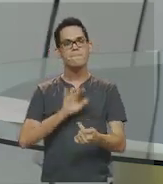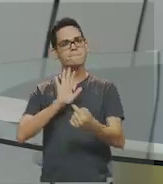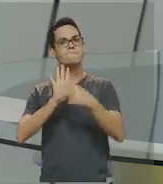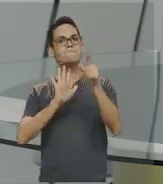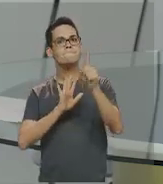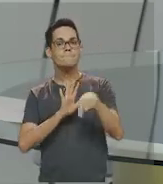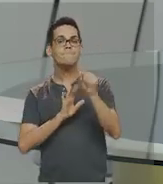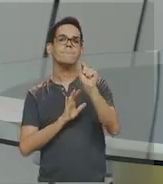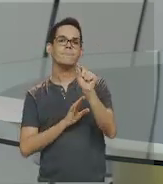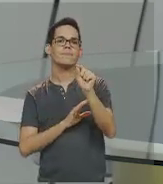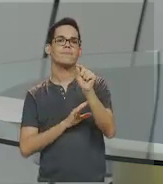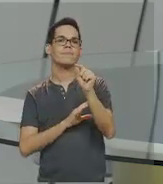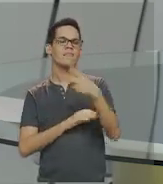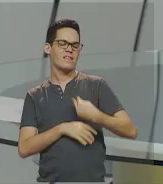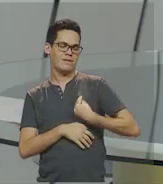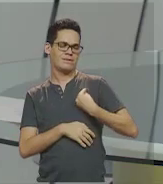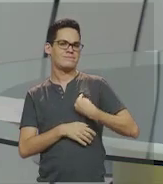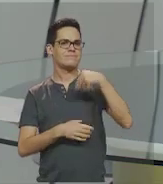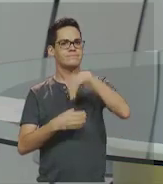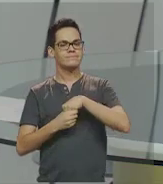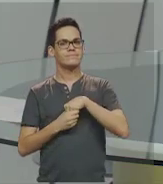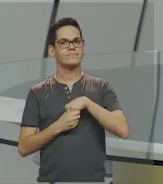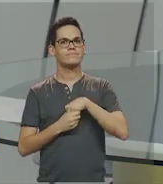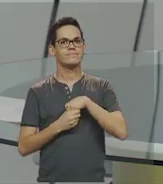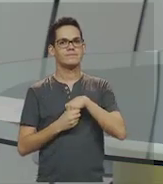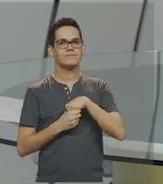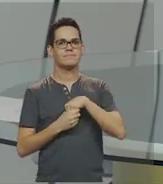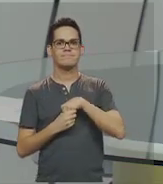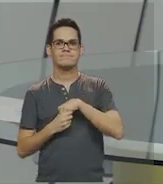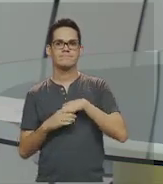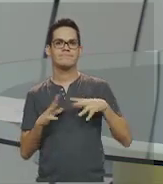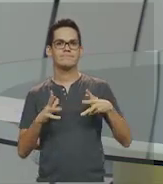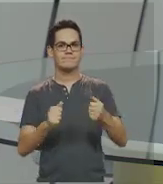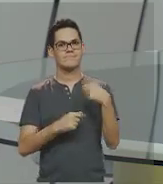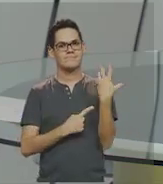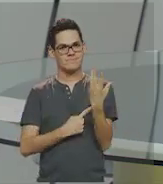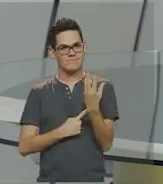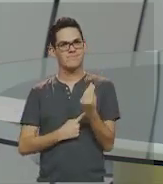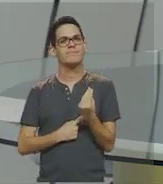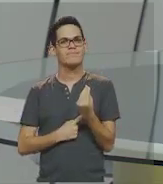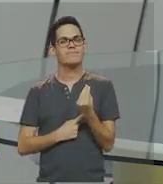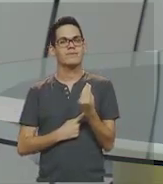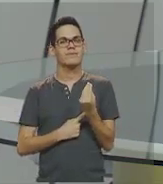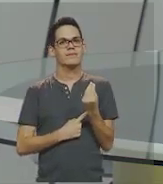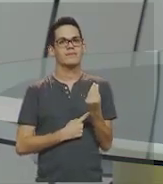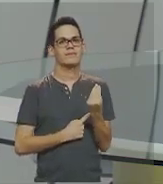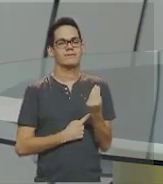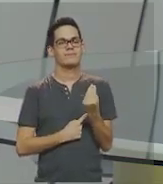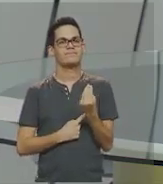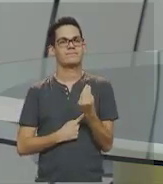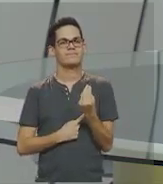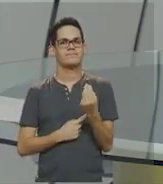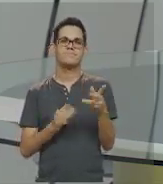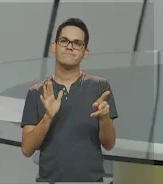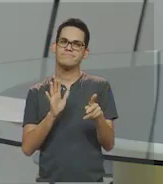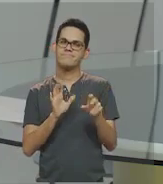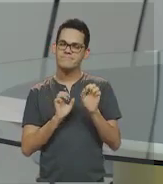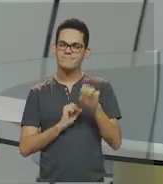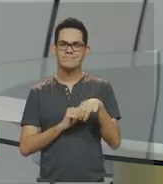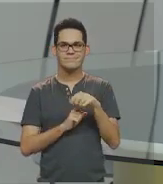ponto ele está presente em toda a arte que diz respeito à técnica de desenho,